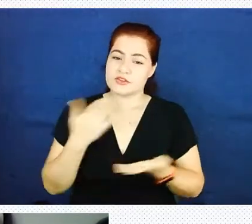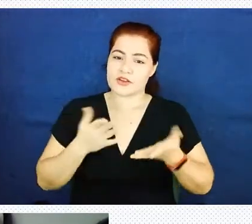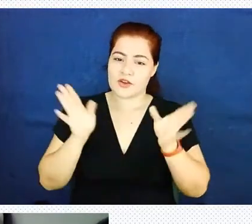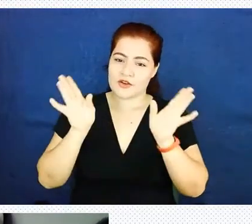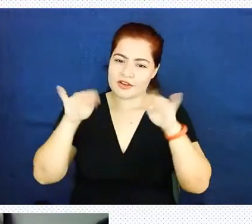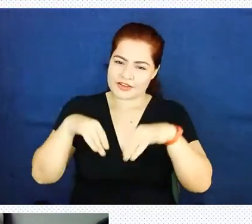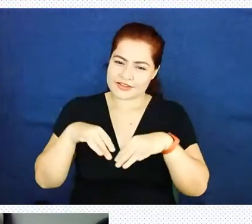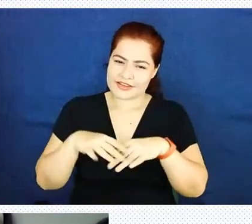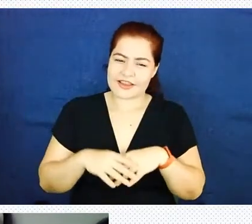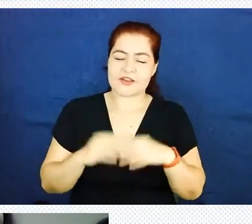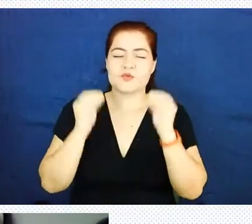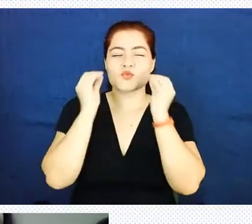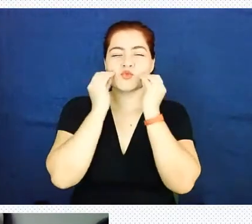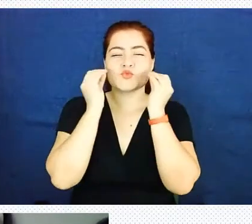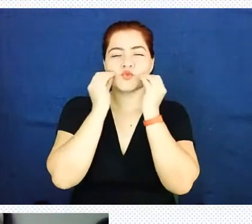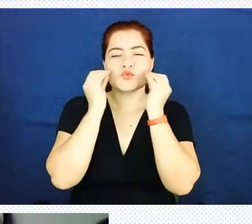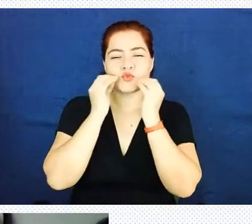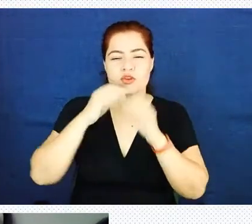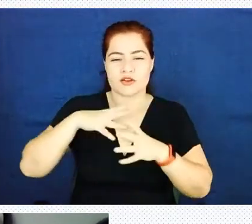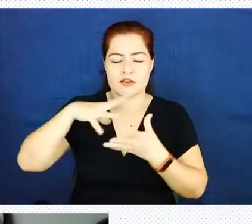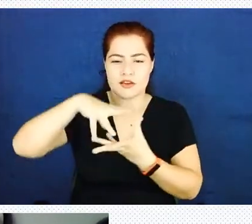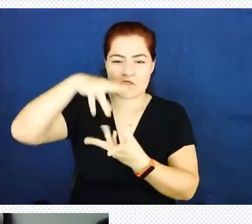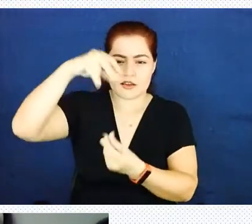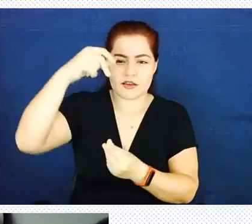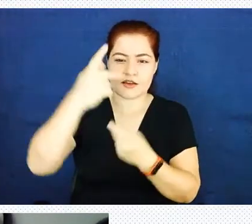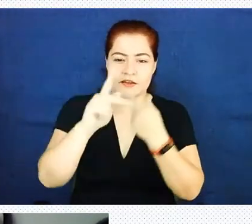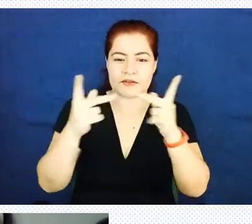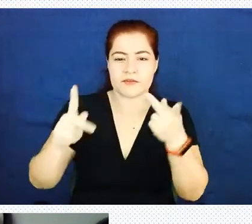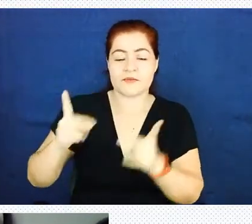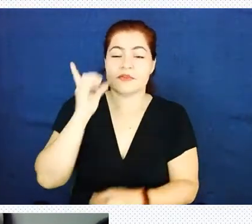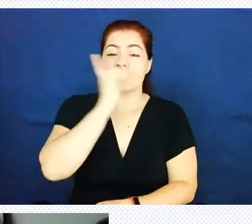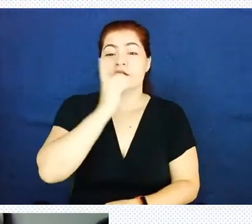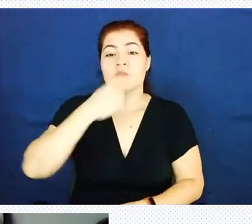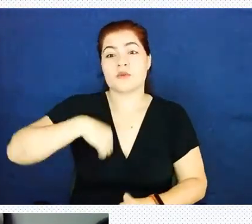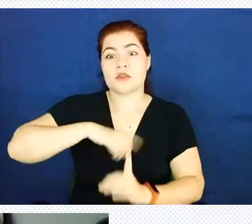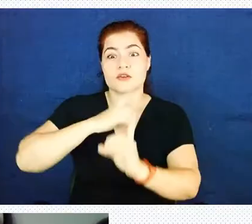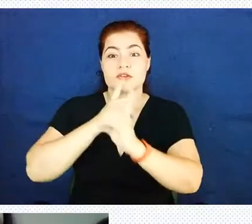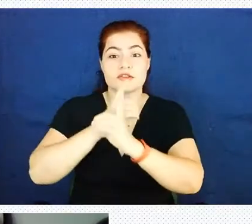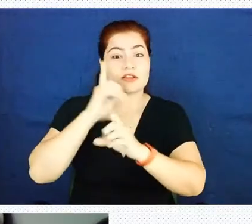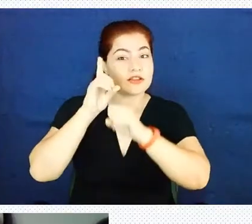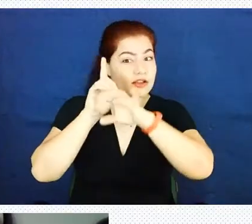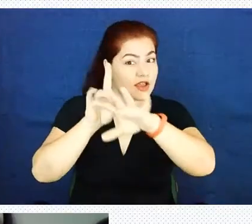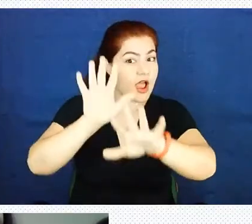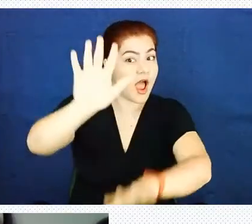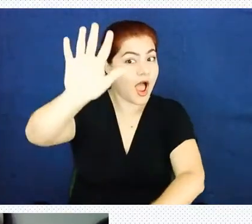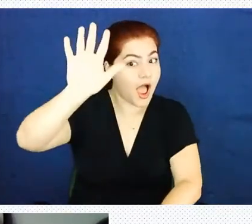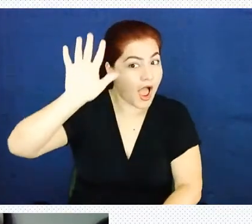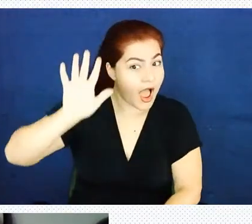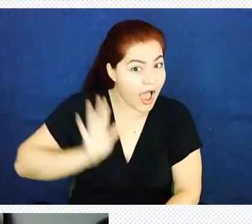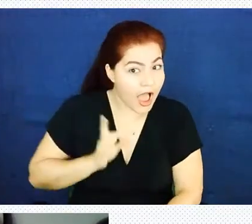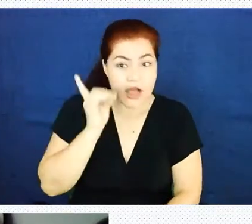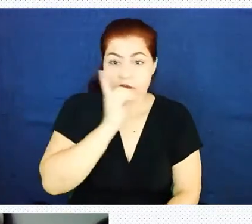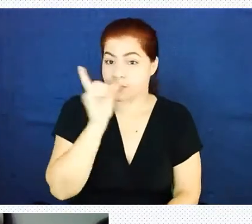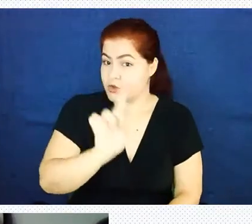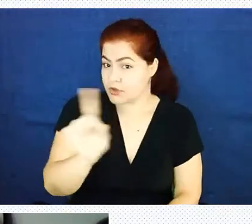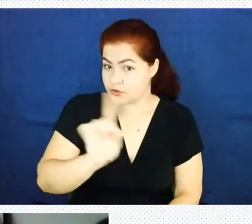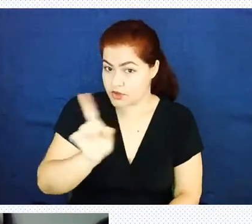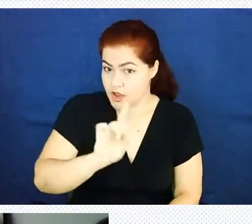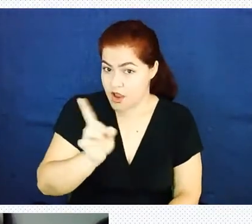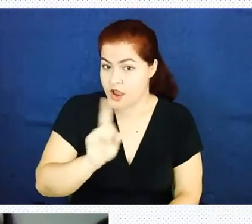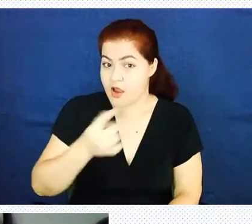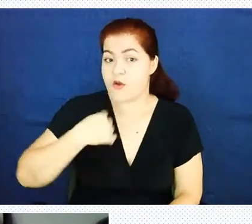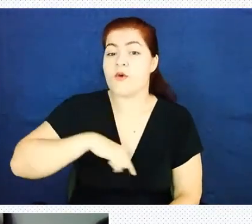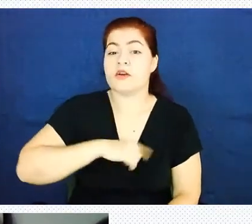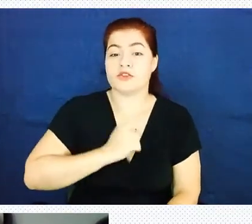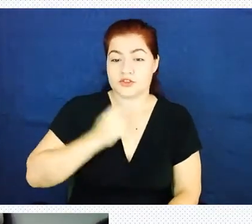encerra. Um beijo na alma para todos e até domingo. Fiquem com Deus. Aliás, até domingo não, a gente está mais